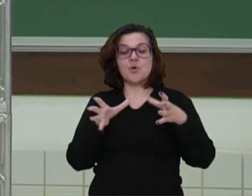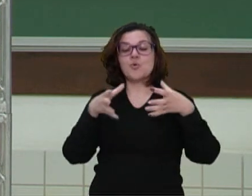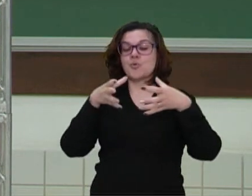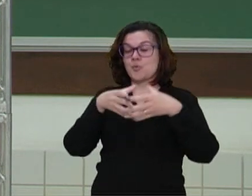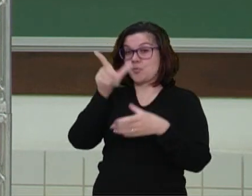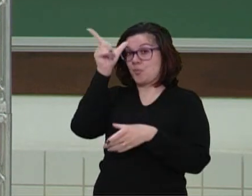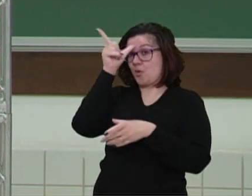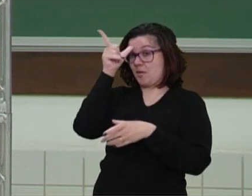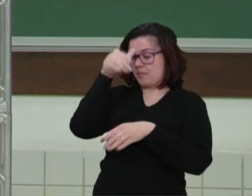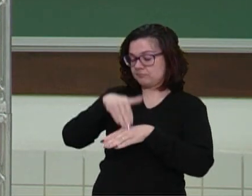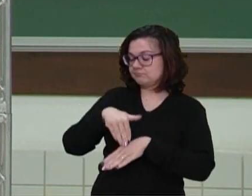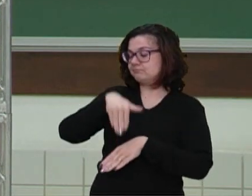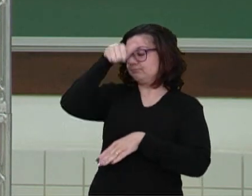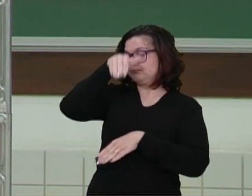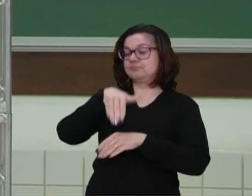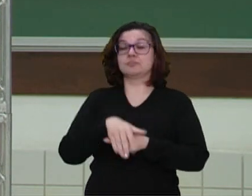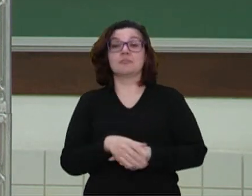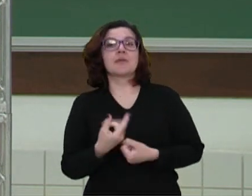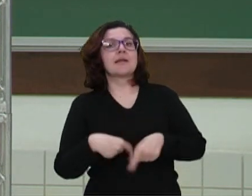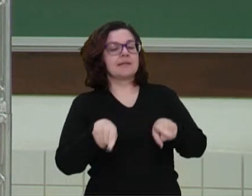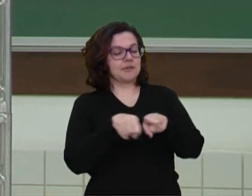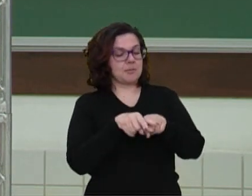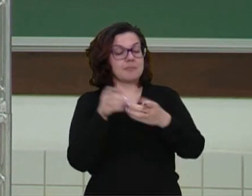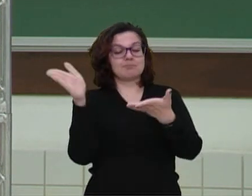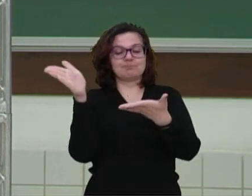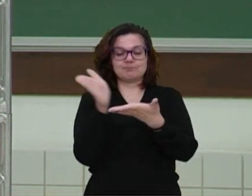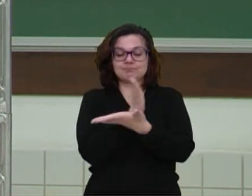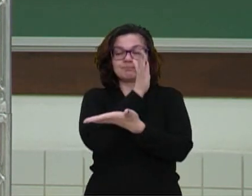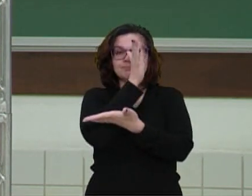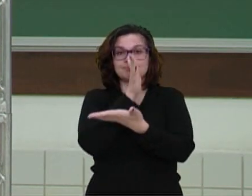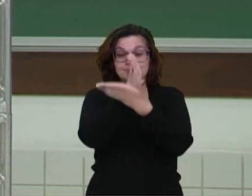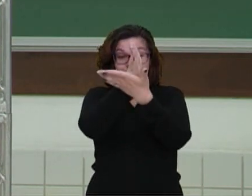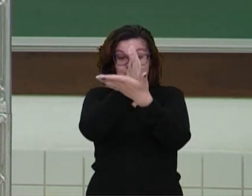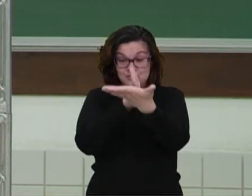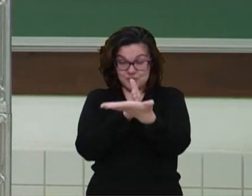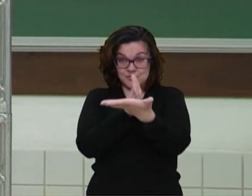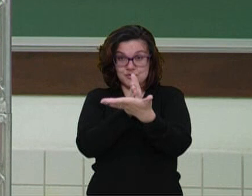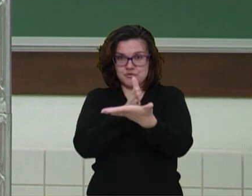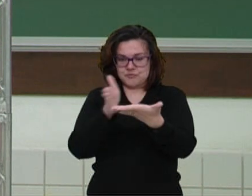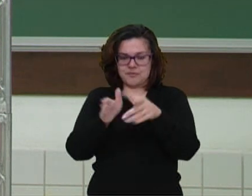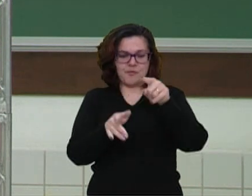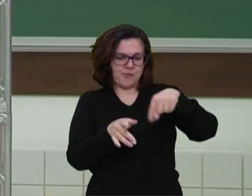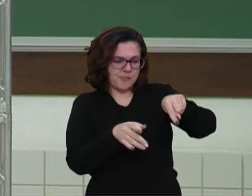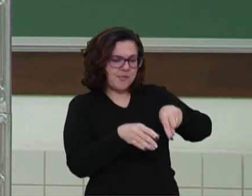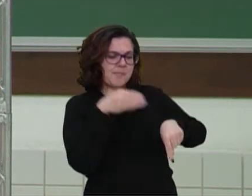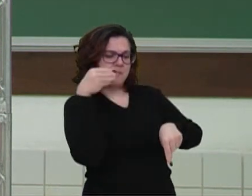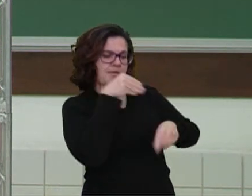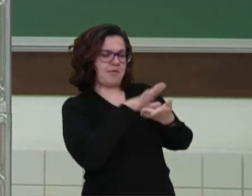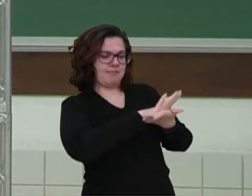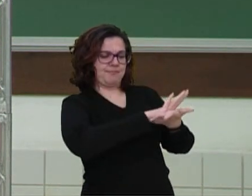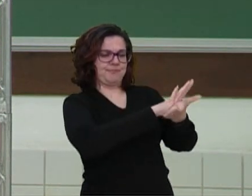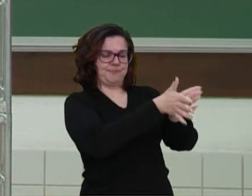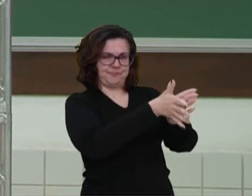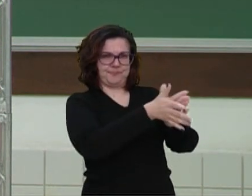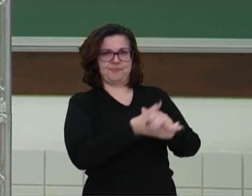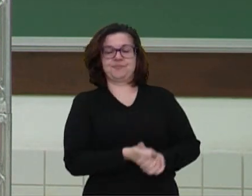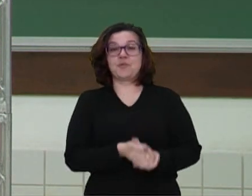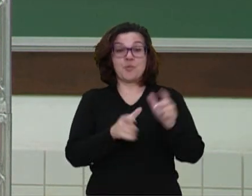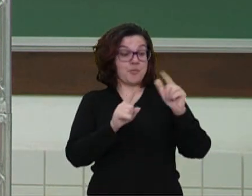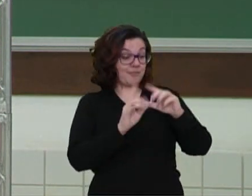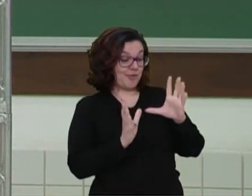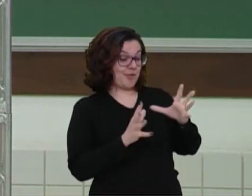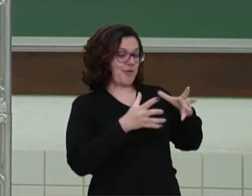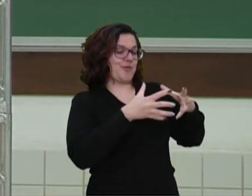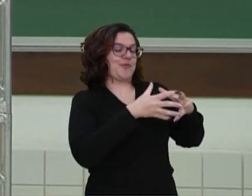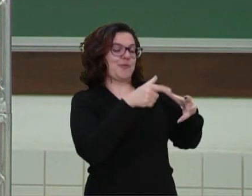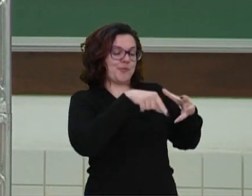raça superior. Também sectário, né? Divide a sociedade e propõe a eliminação daqueles que não são pertencentes